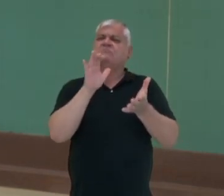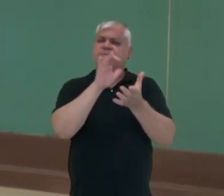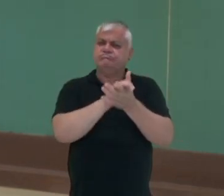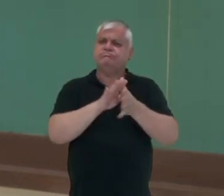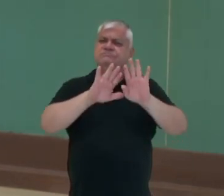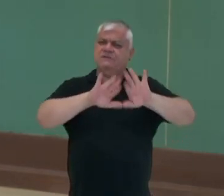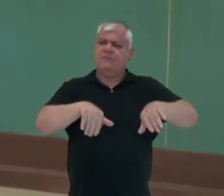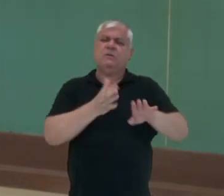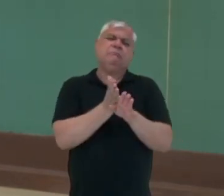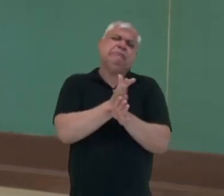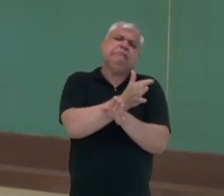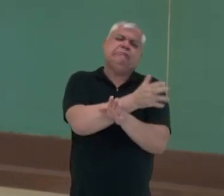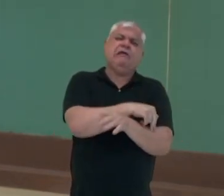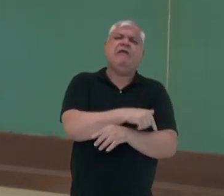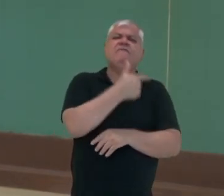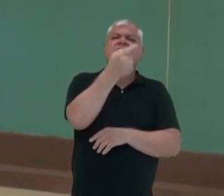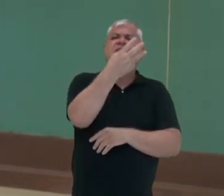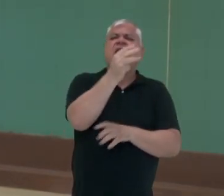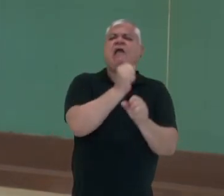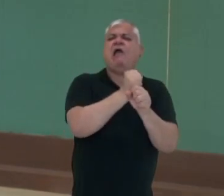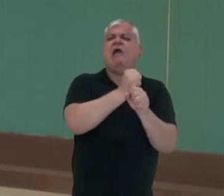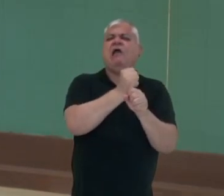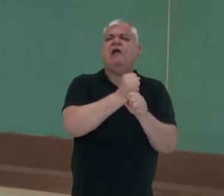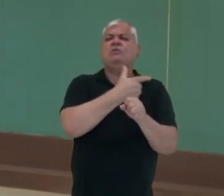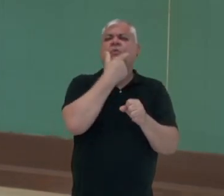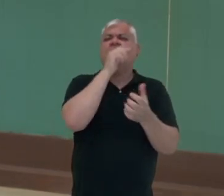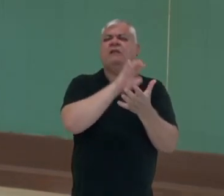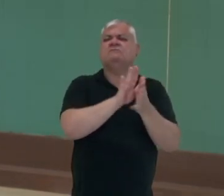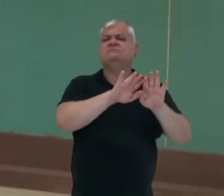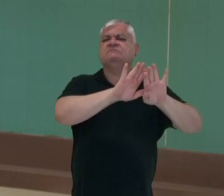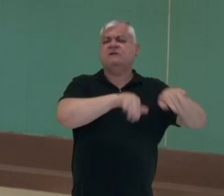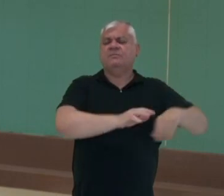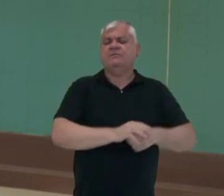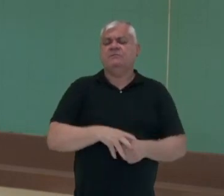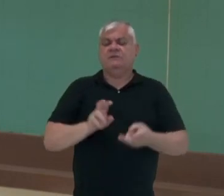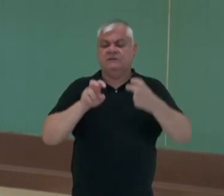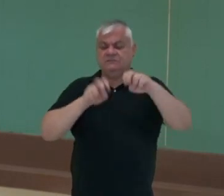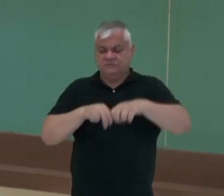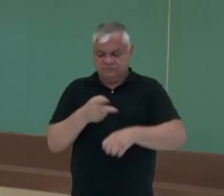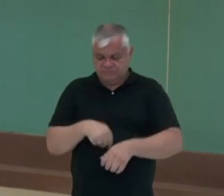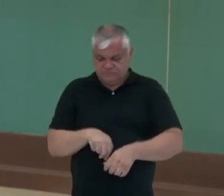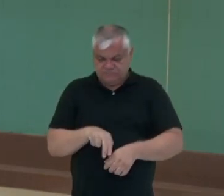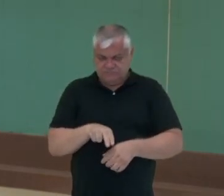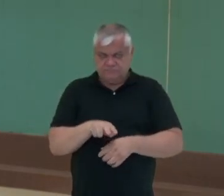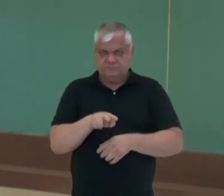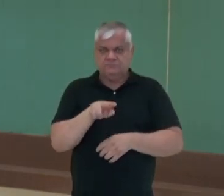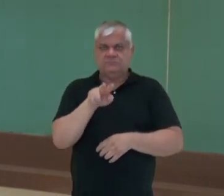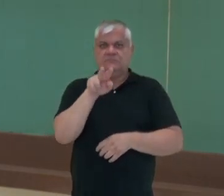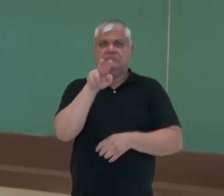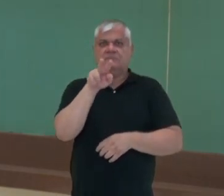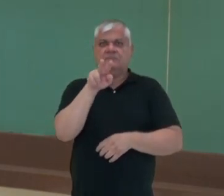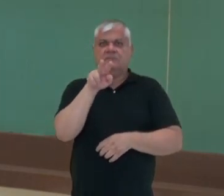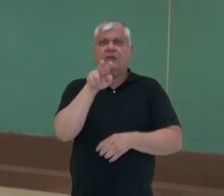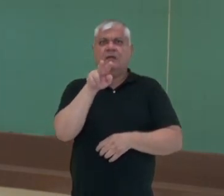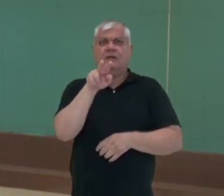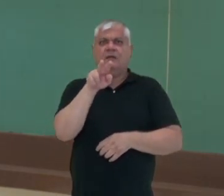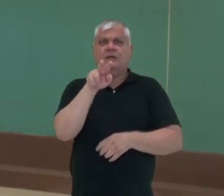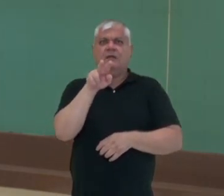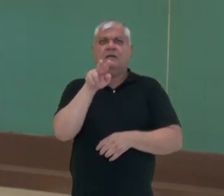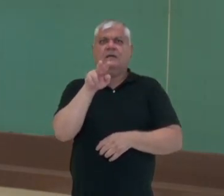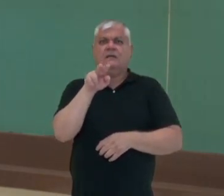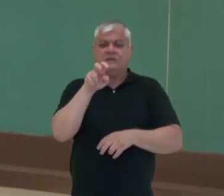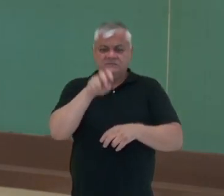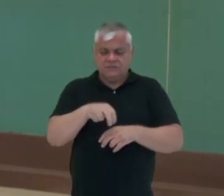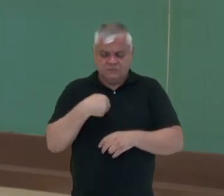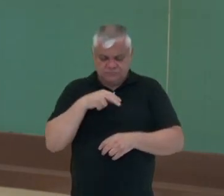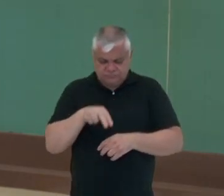já há 23 anos, não via mais ele, e ela estava ali abaixada, de repente ela olha para cima, uma outra pessoa senta, só que ela estranhou que essa pessoa que sentou, que ela estava